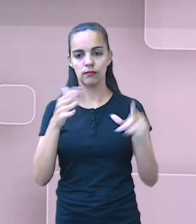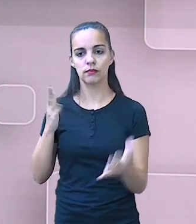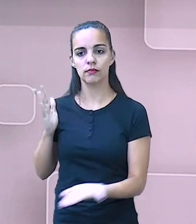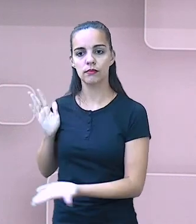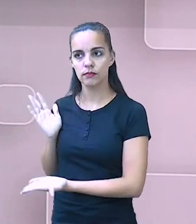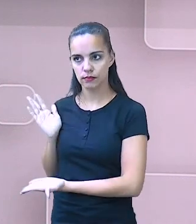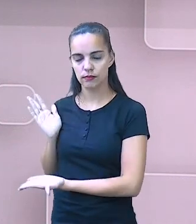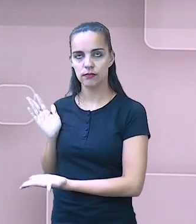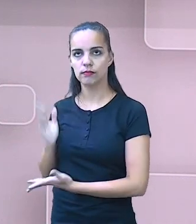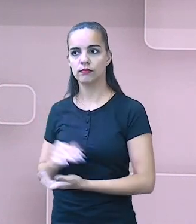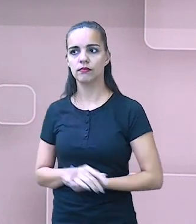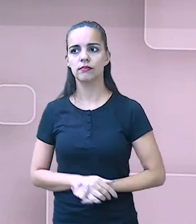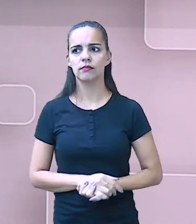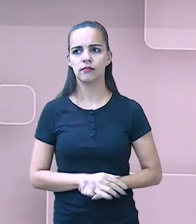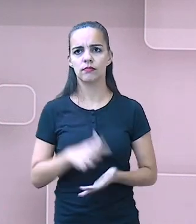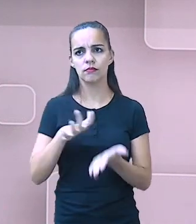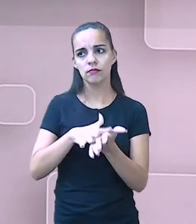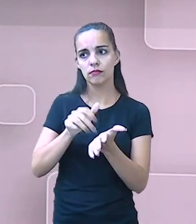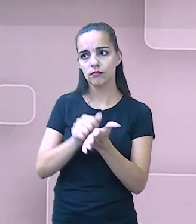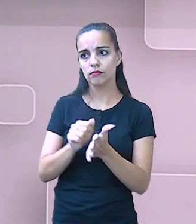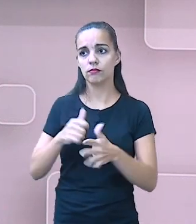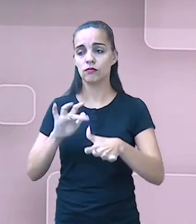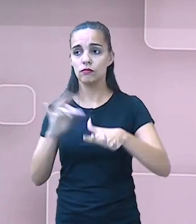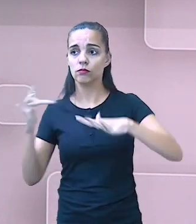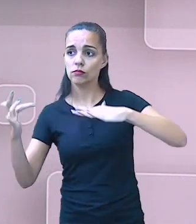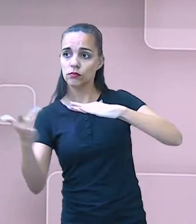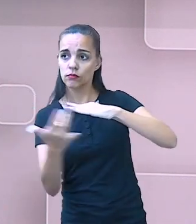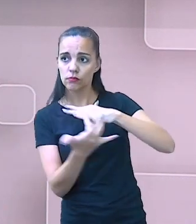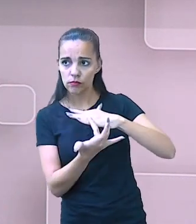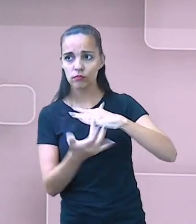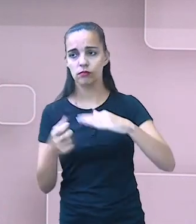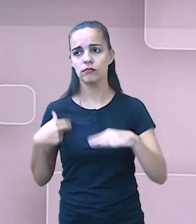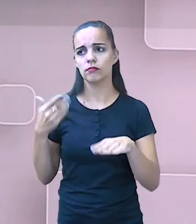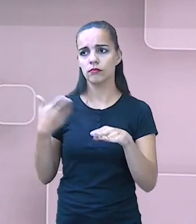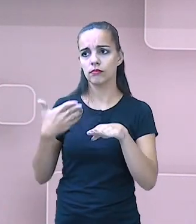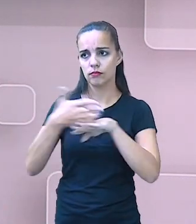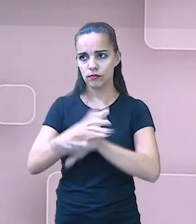aparece no canto da tela. Acesse as nossas redes sociais